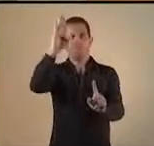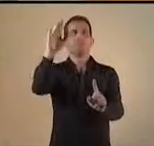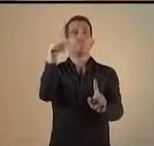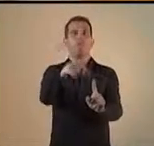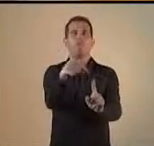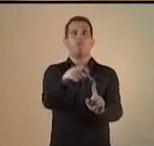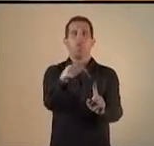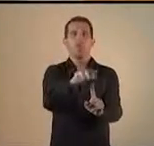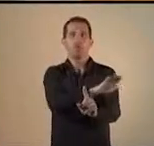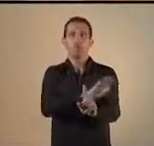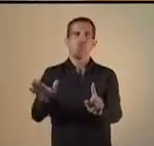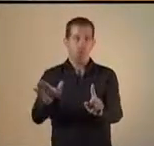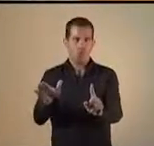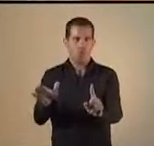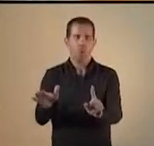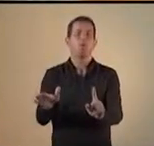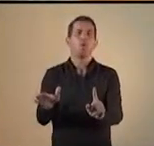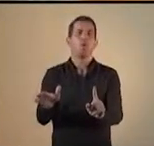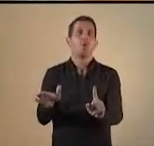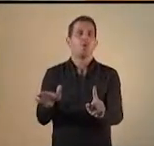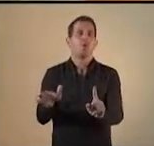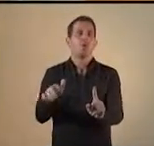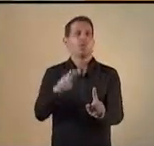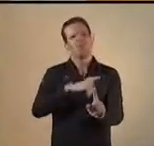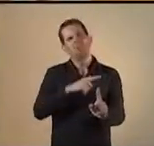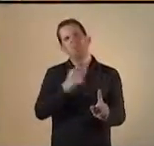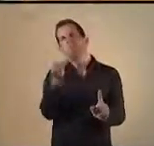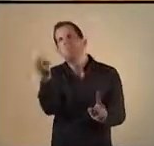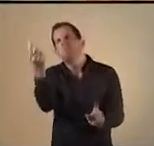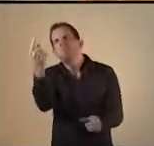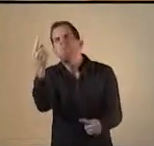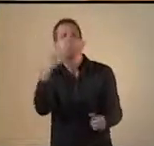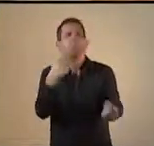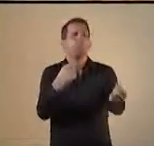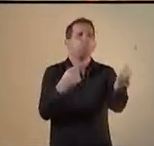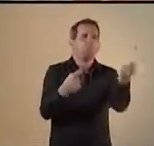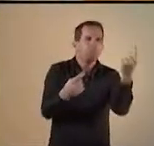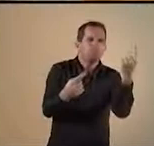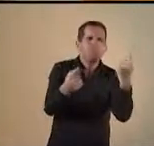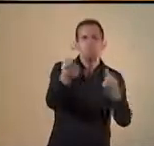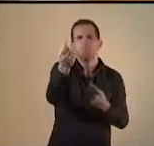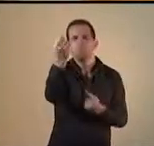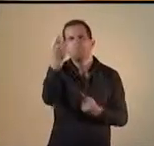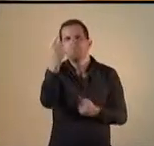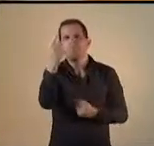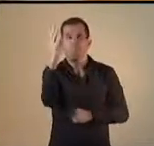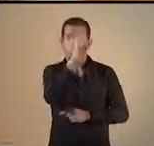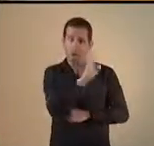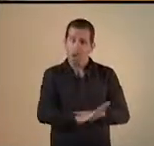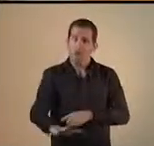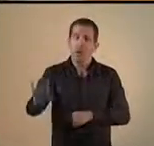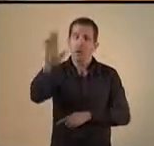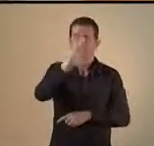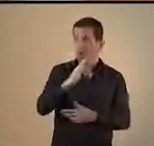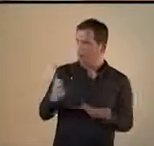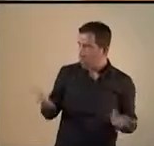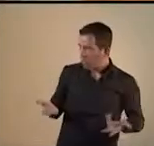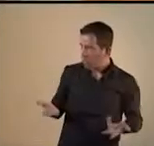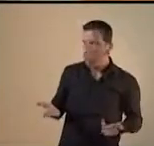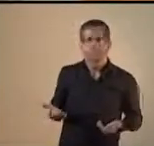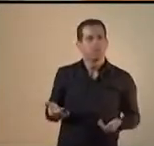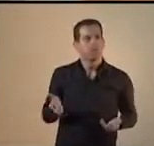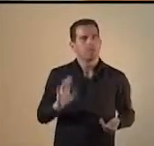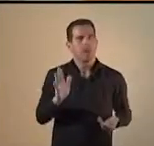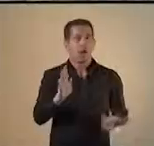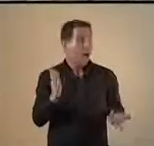Era a referência nacional que nós tínhamos. Nós tínhamos um ou outro trabalho espalhado pelo país. Isso nós tínhamos. Não. Agora